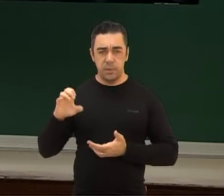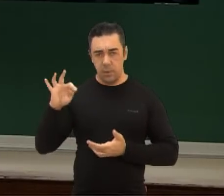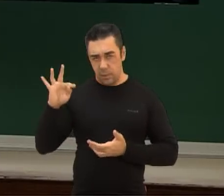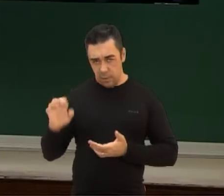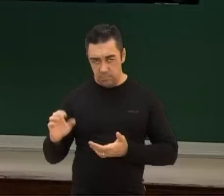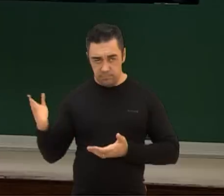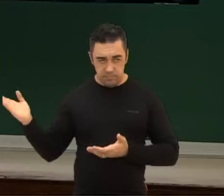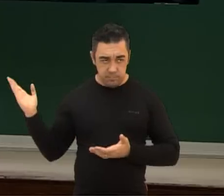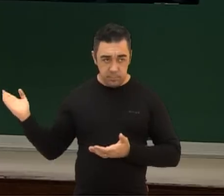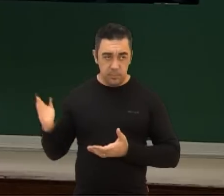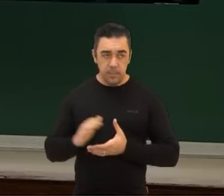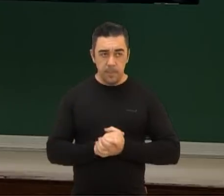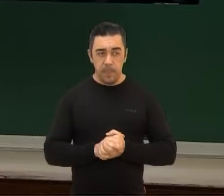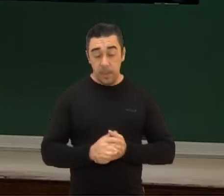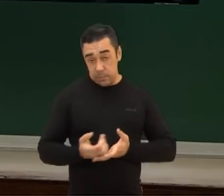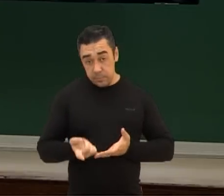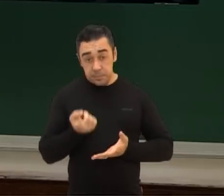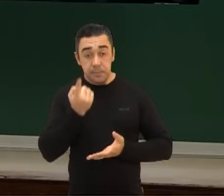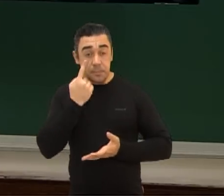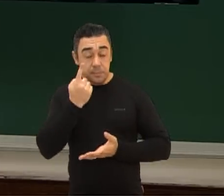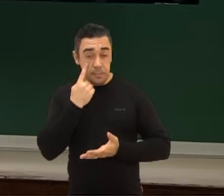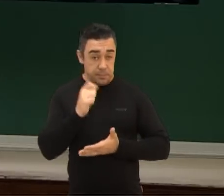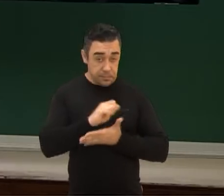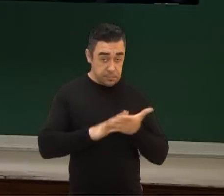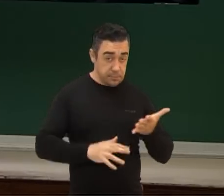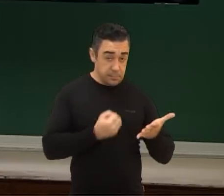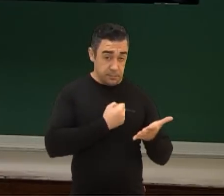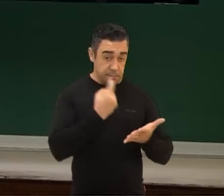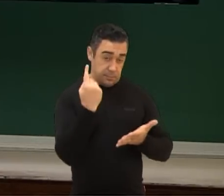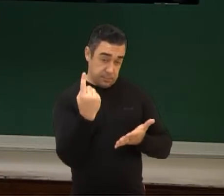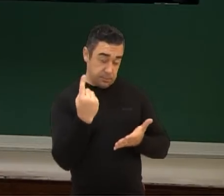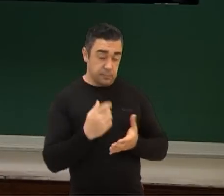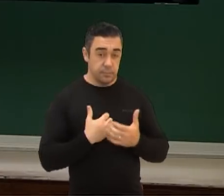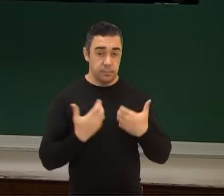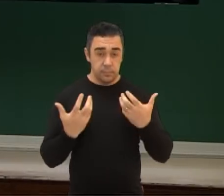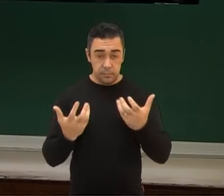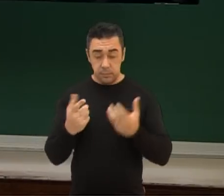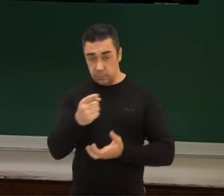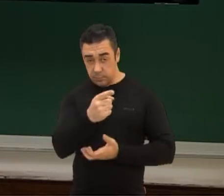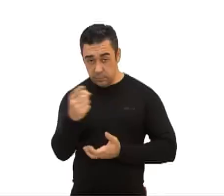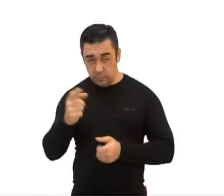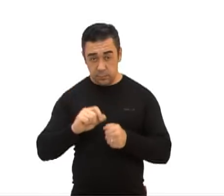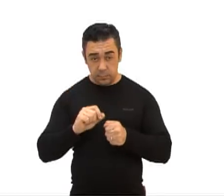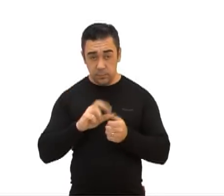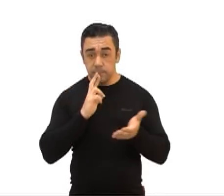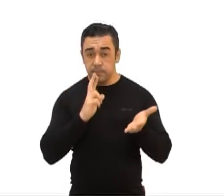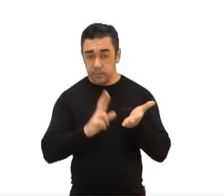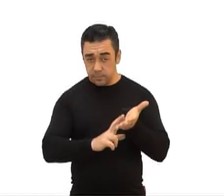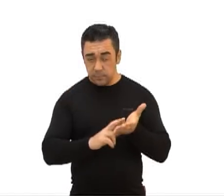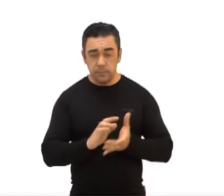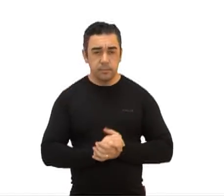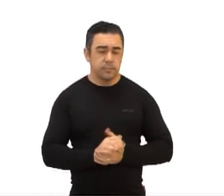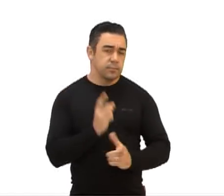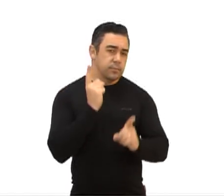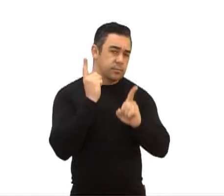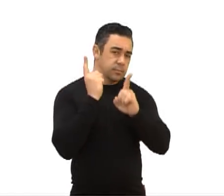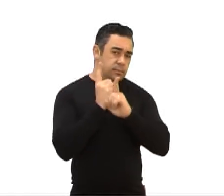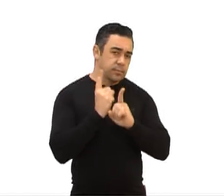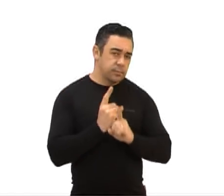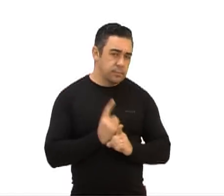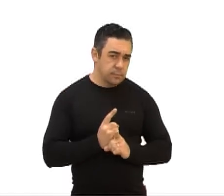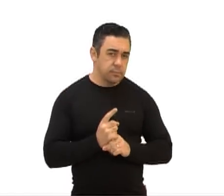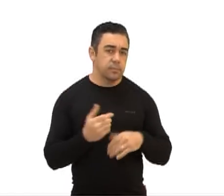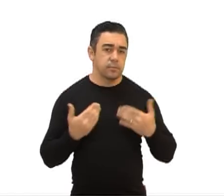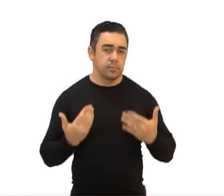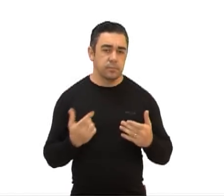aqui. Vejamos esse exercício número 1. O que eu quero que vocês façam? Descubra quais